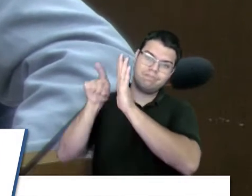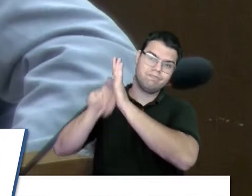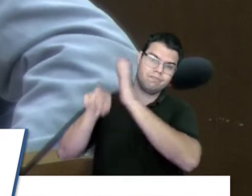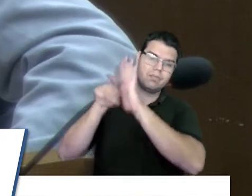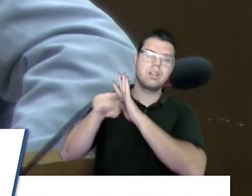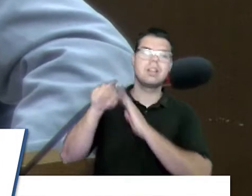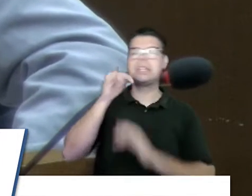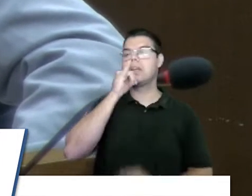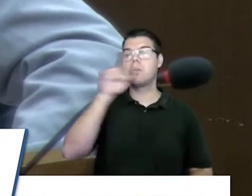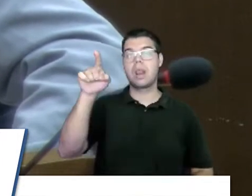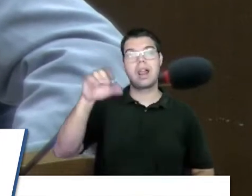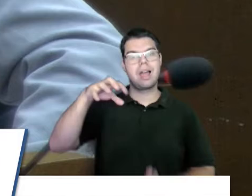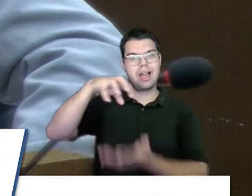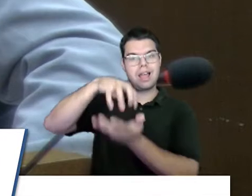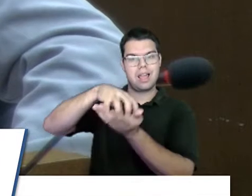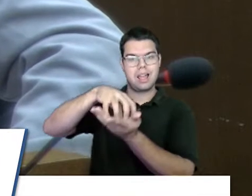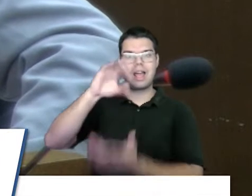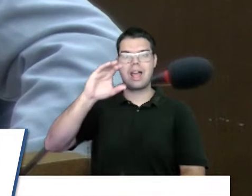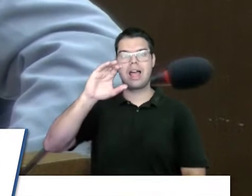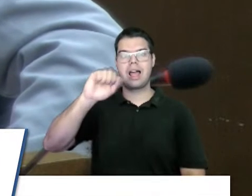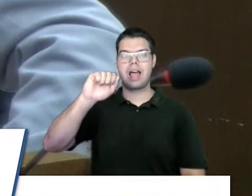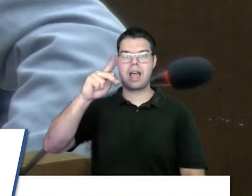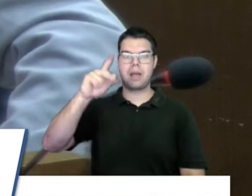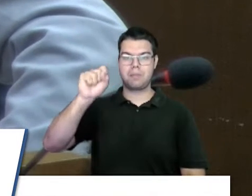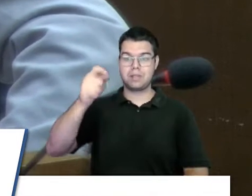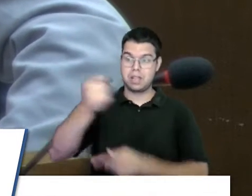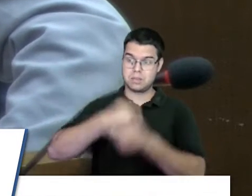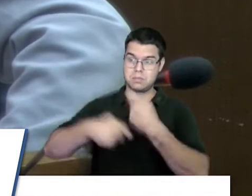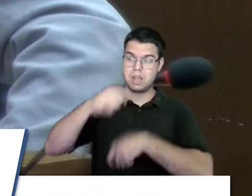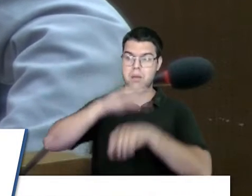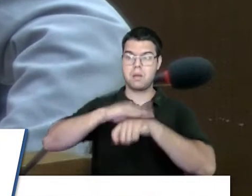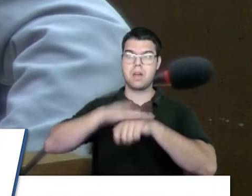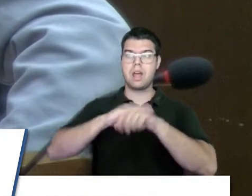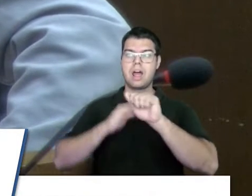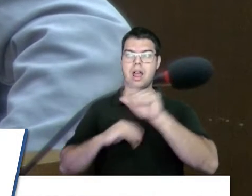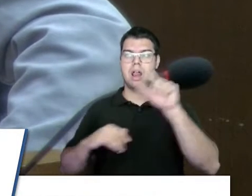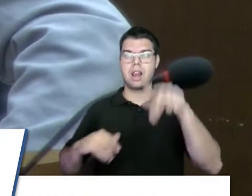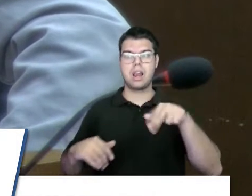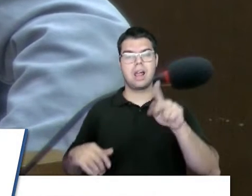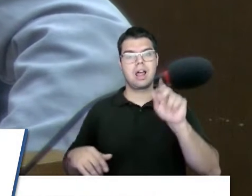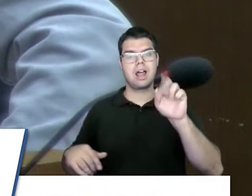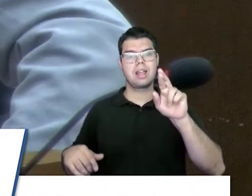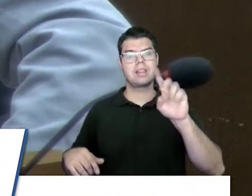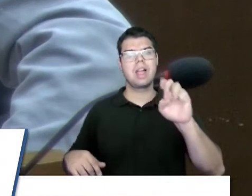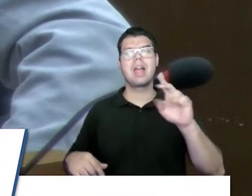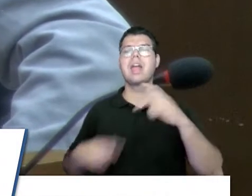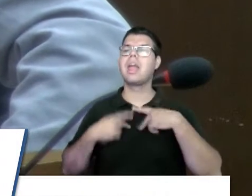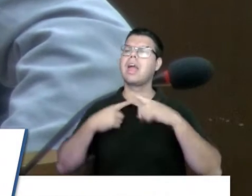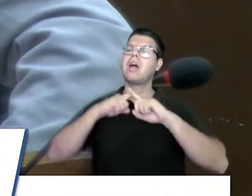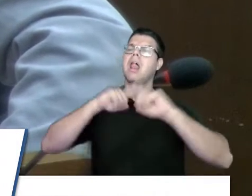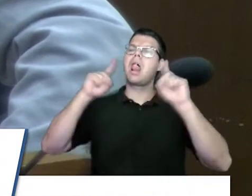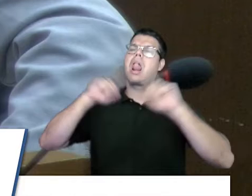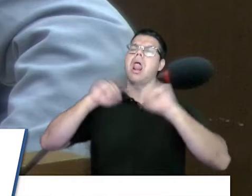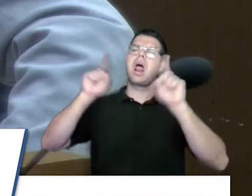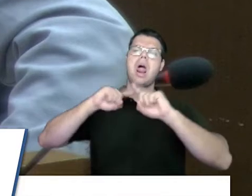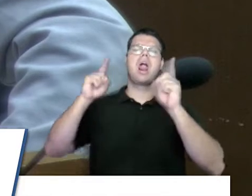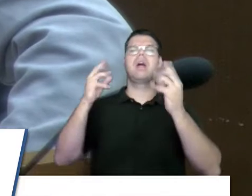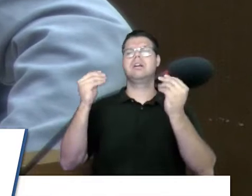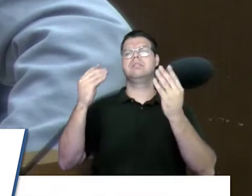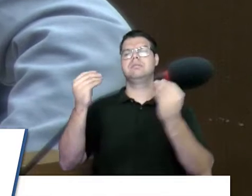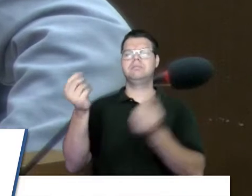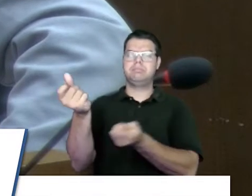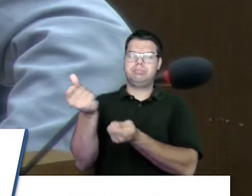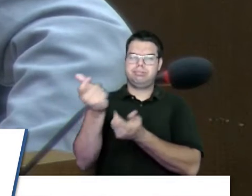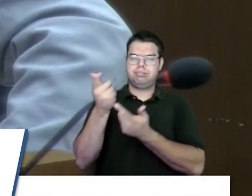é administrado pelo Allan Kardec, eu tenho recebido muita reclamação. Então, a minha esposa trabalhou na